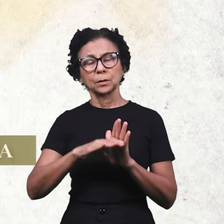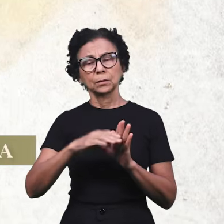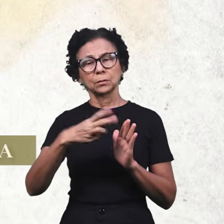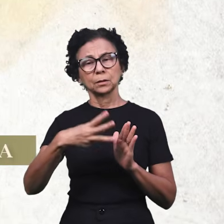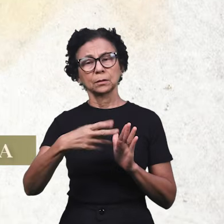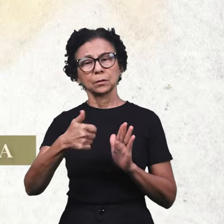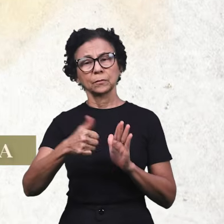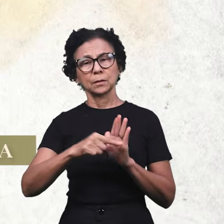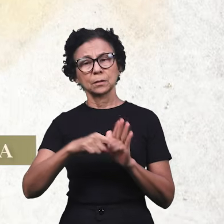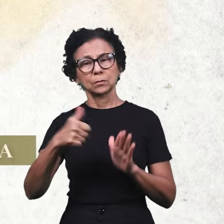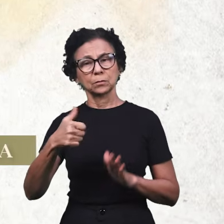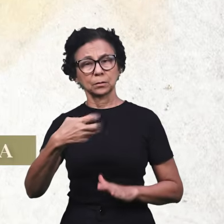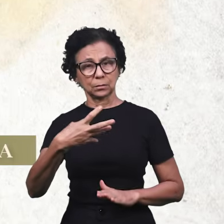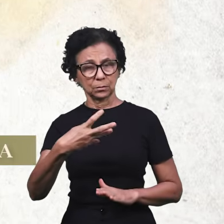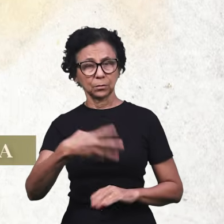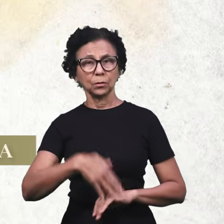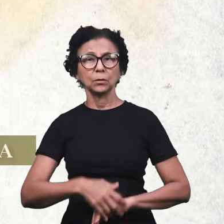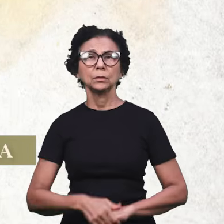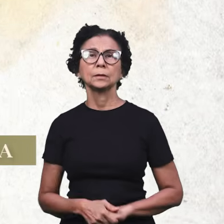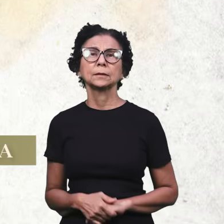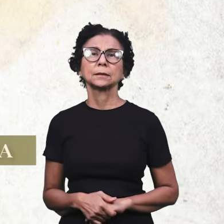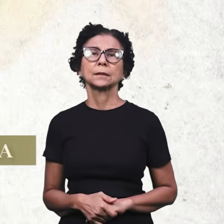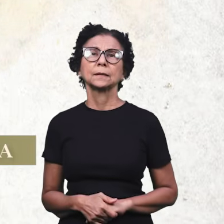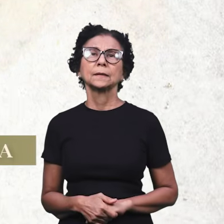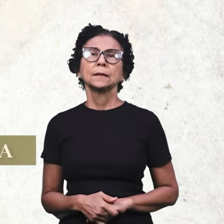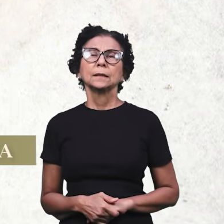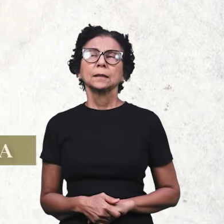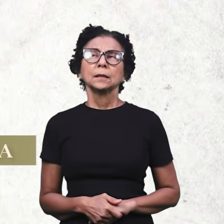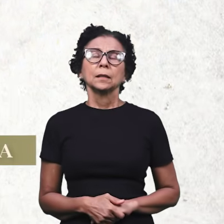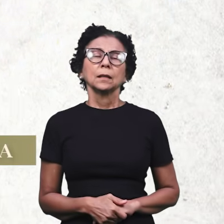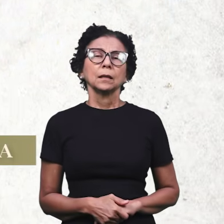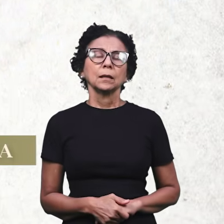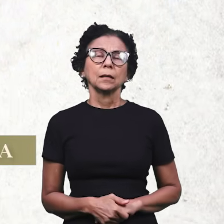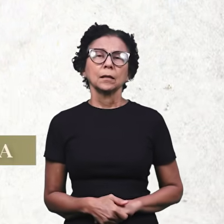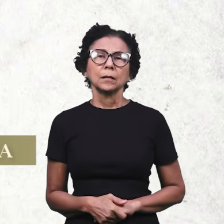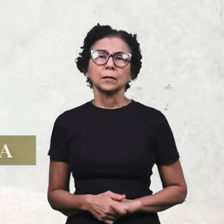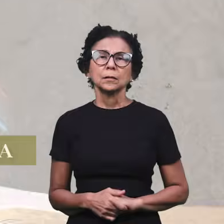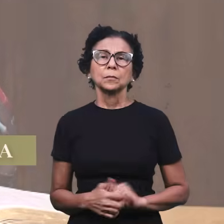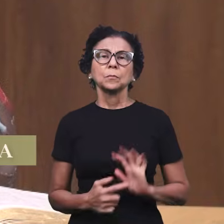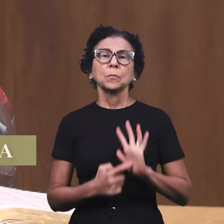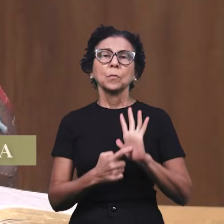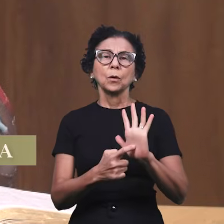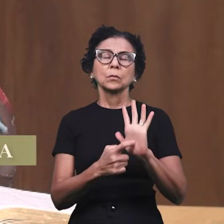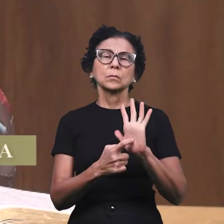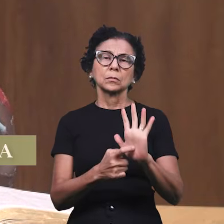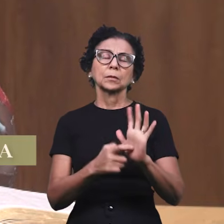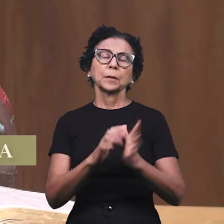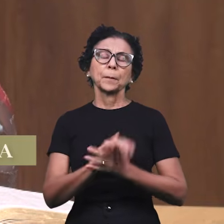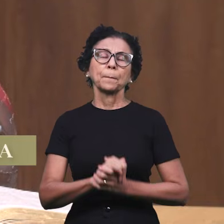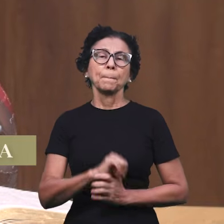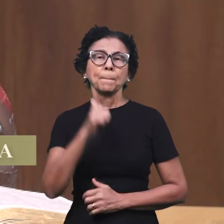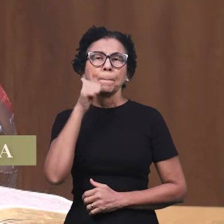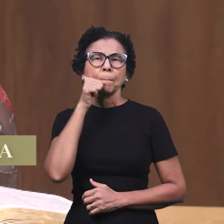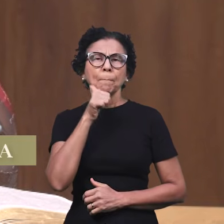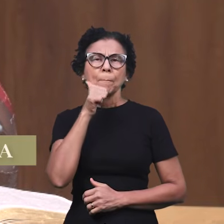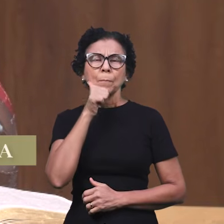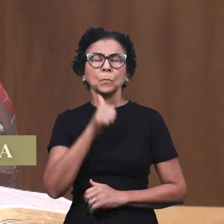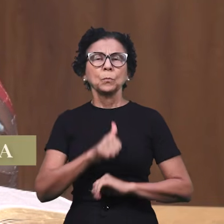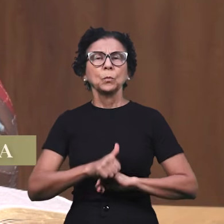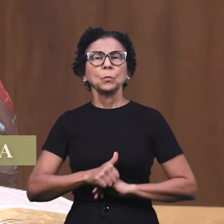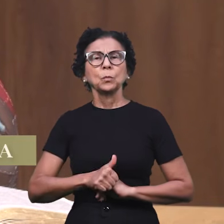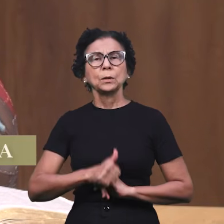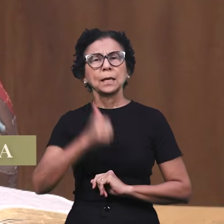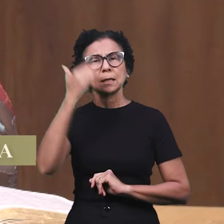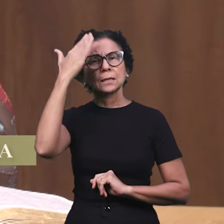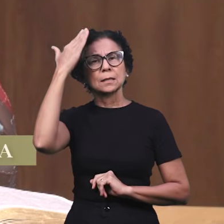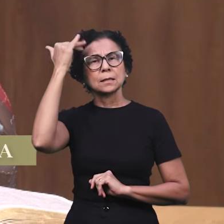o pão. O pão, ela entra na presença do Senhor, ela vai buscar isso além do véu, né? Lembrando,